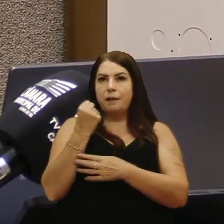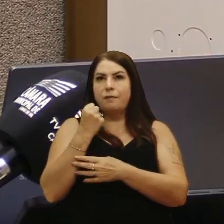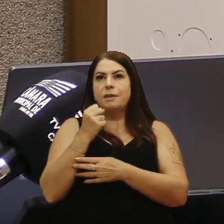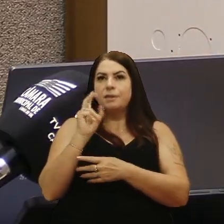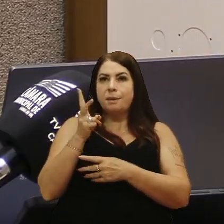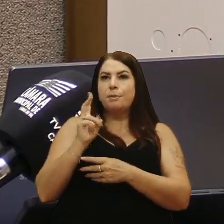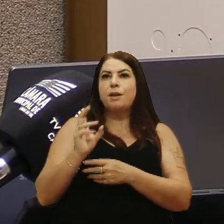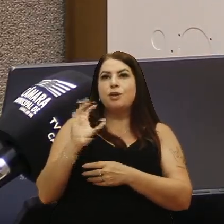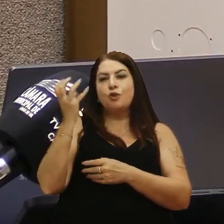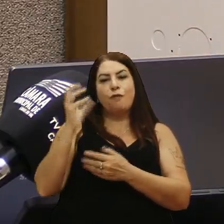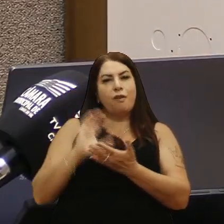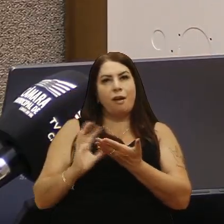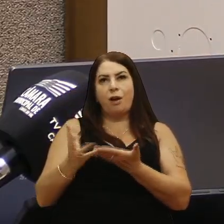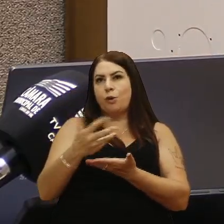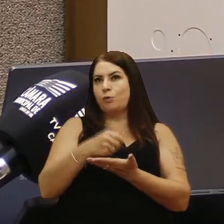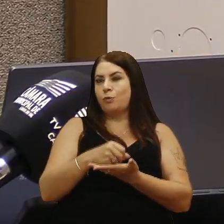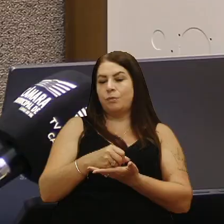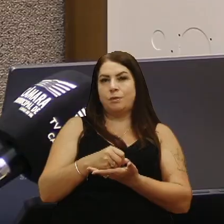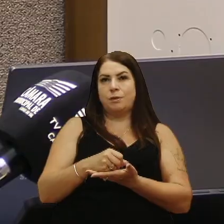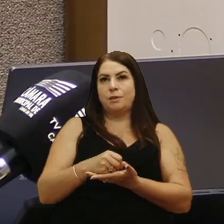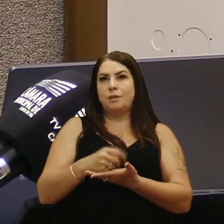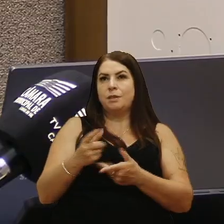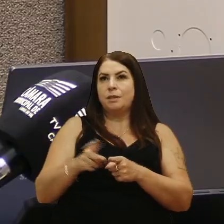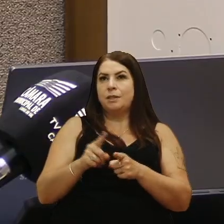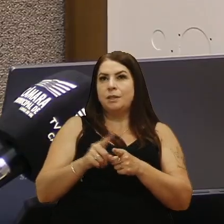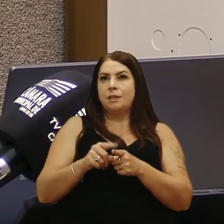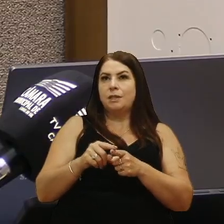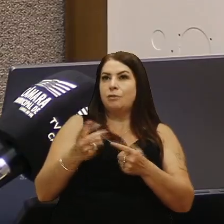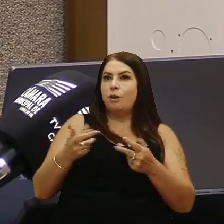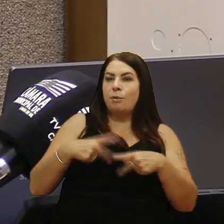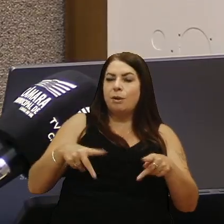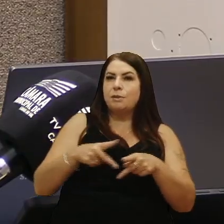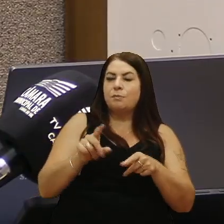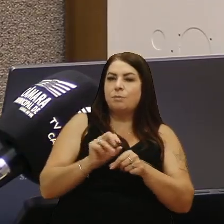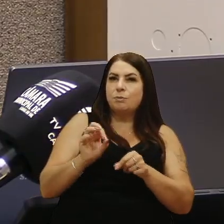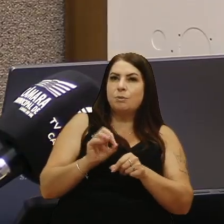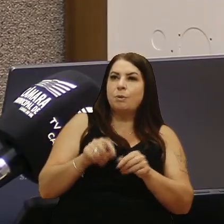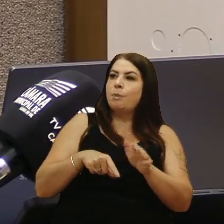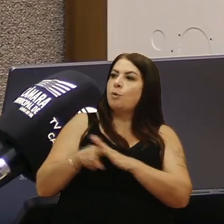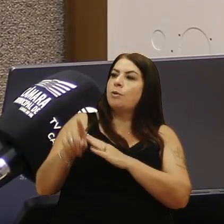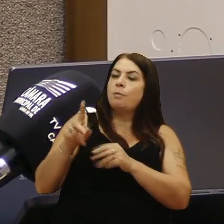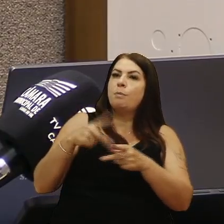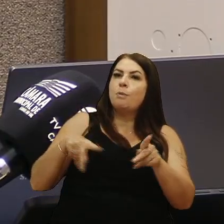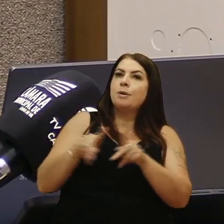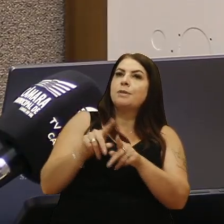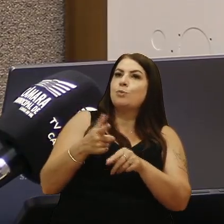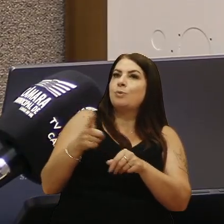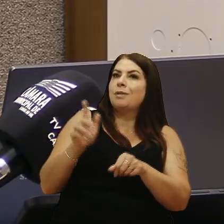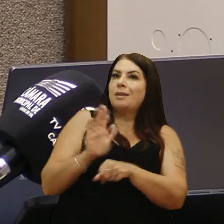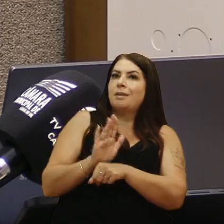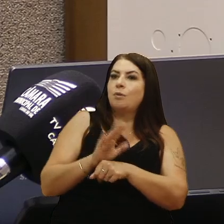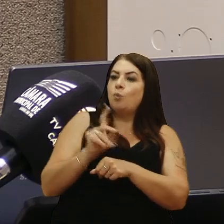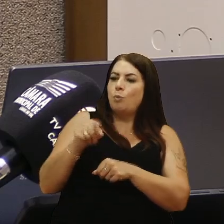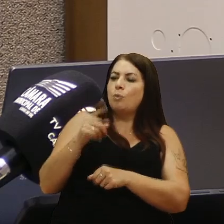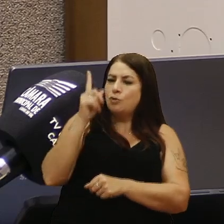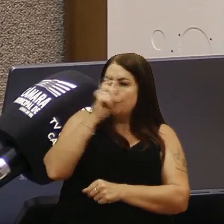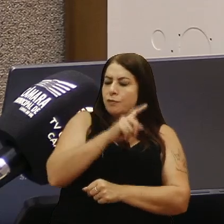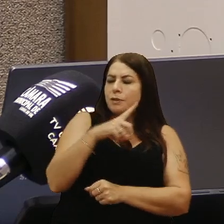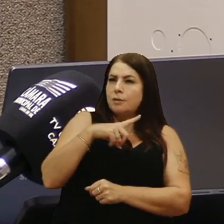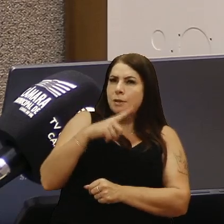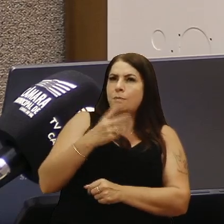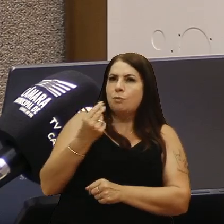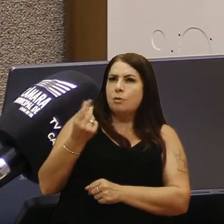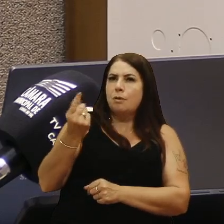é a Codeca. E caro para a população é ficar desassistida. Pergunta para a população, Zé D'Ambrosio, o quão duro é, por